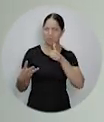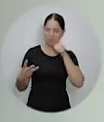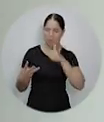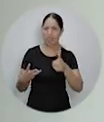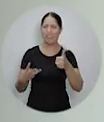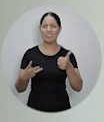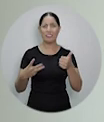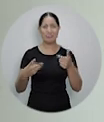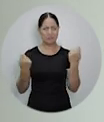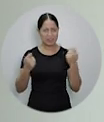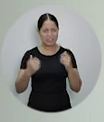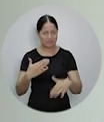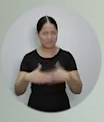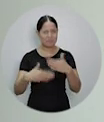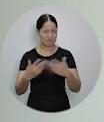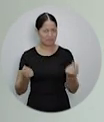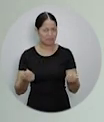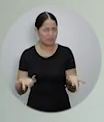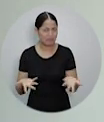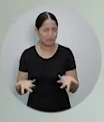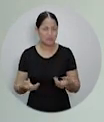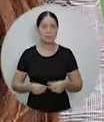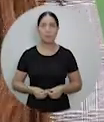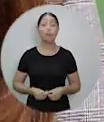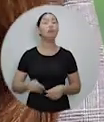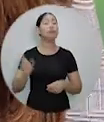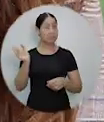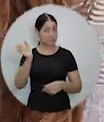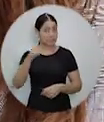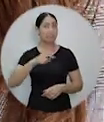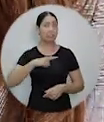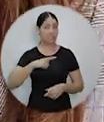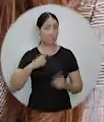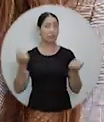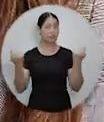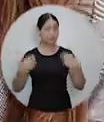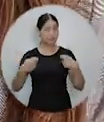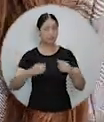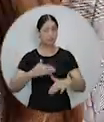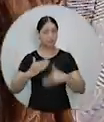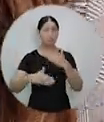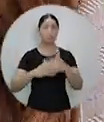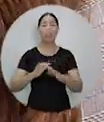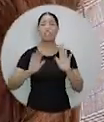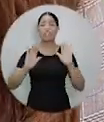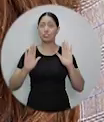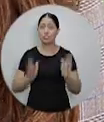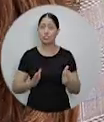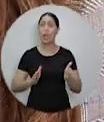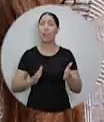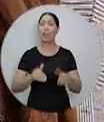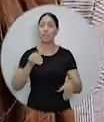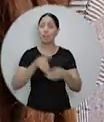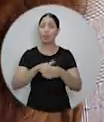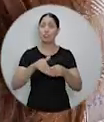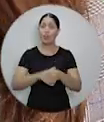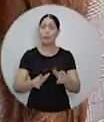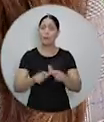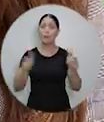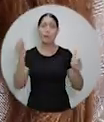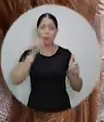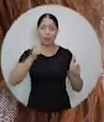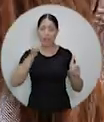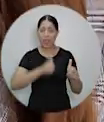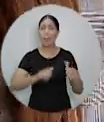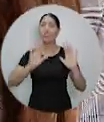mulheres. Ainda temos muito para avançar, deputada? Temos muito que avançar, somos mais que a maioria, né, dos eleitores desse país,